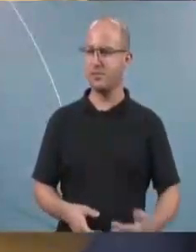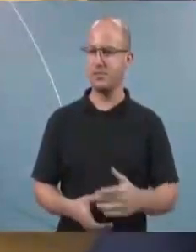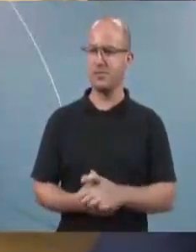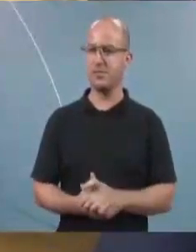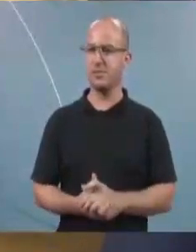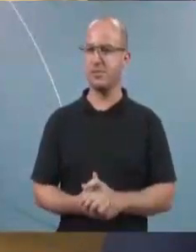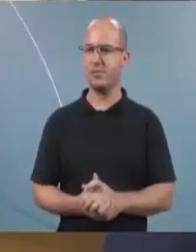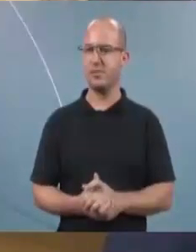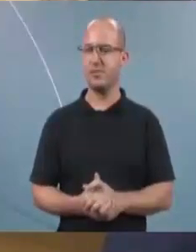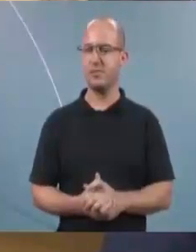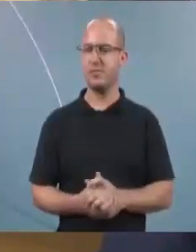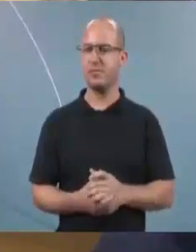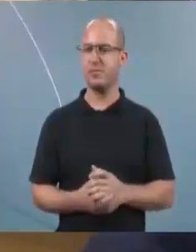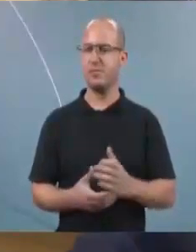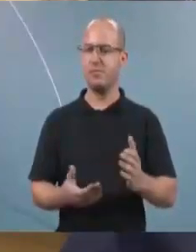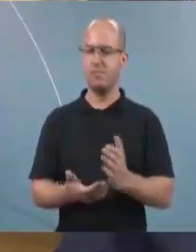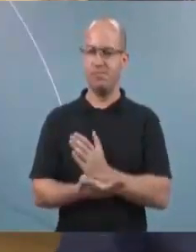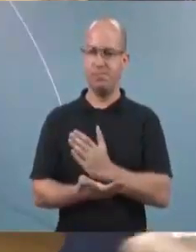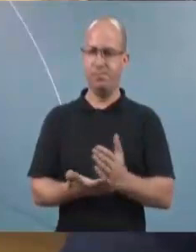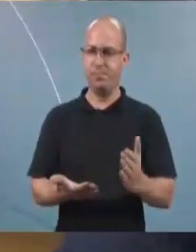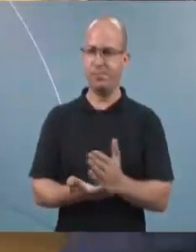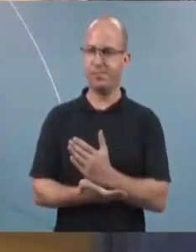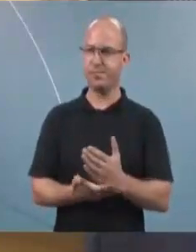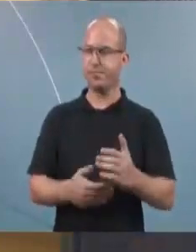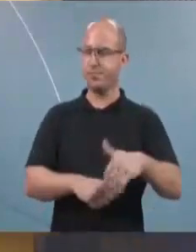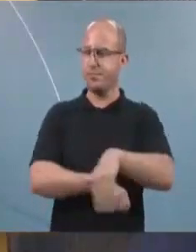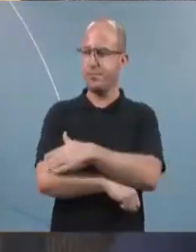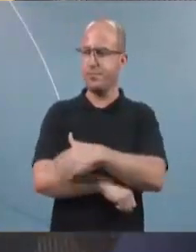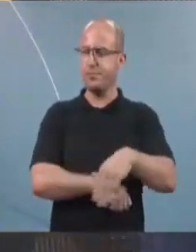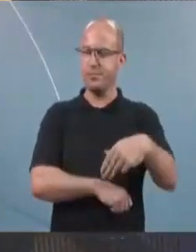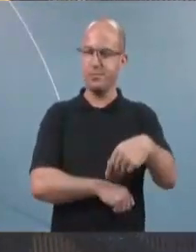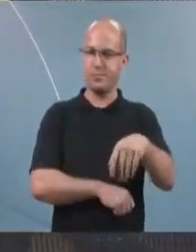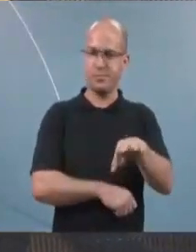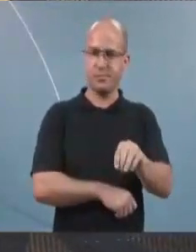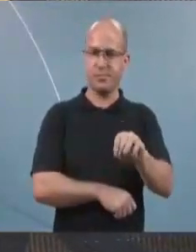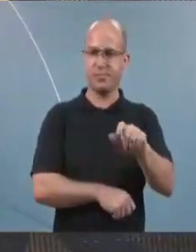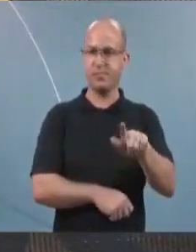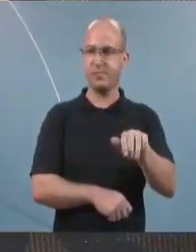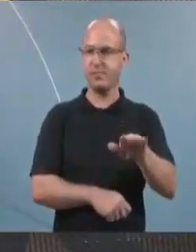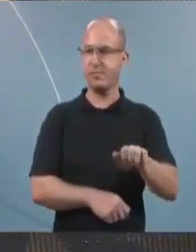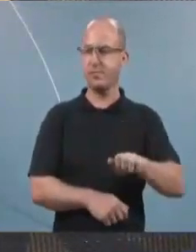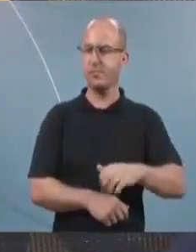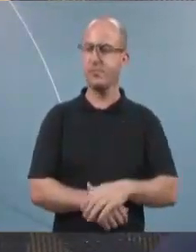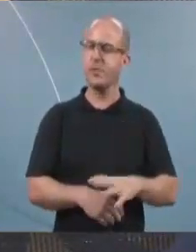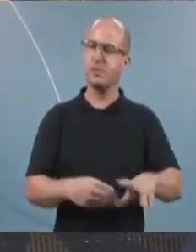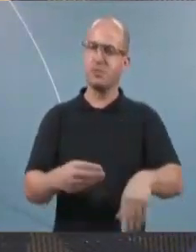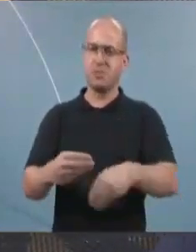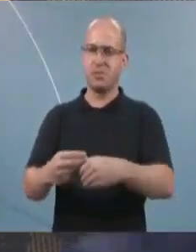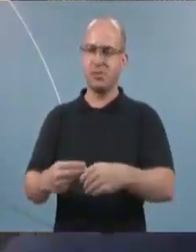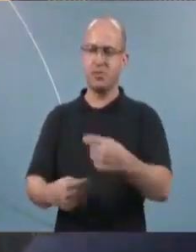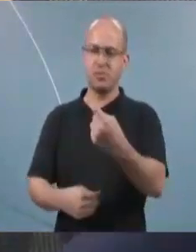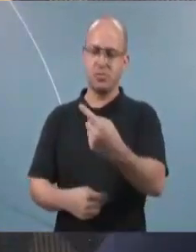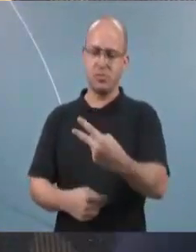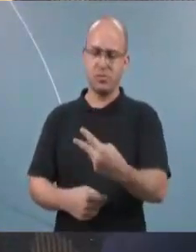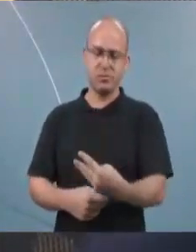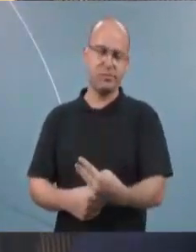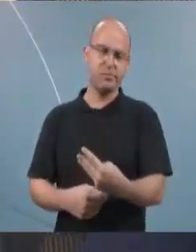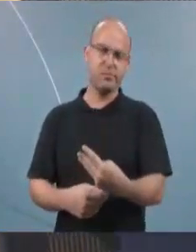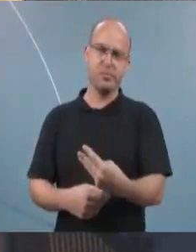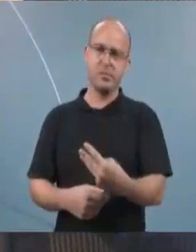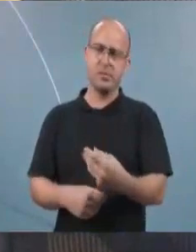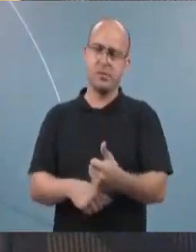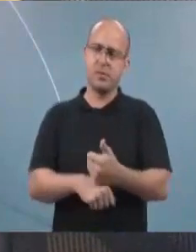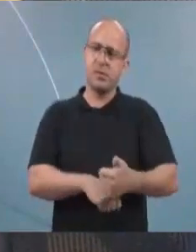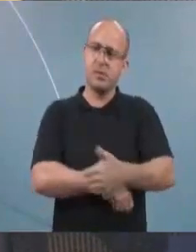incluir algumas estradas do Mato Grande que não foram incluída no lote 1 23 na